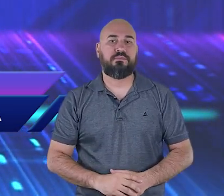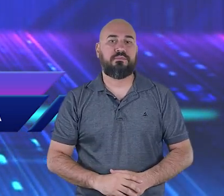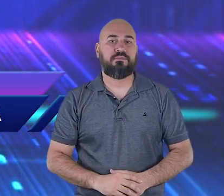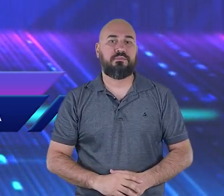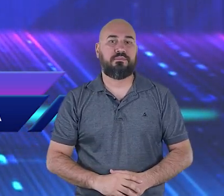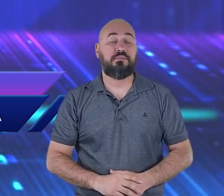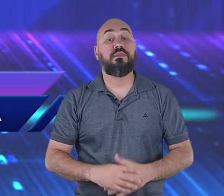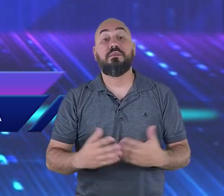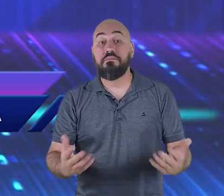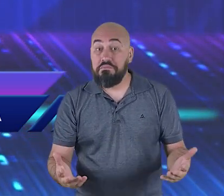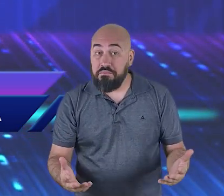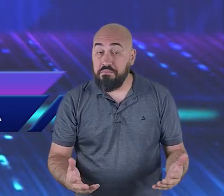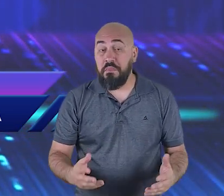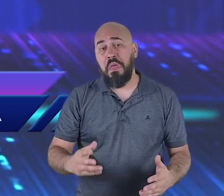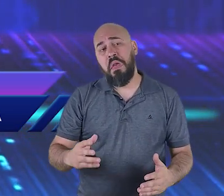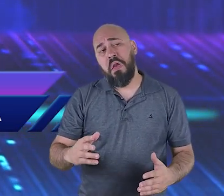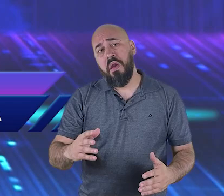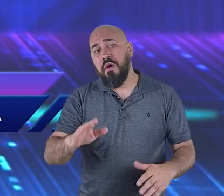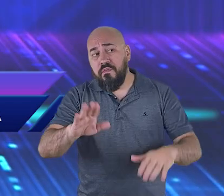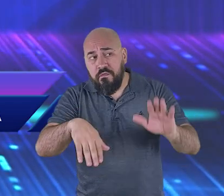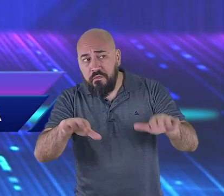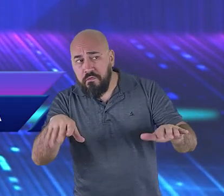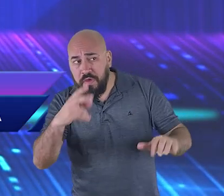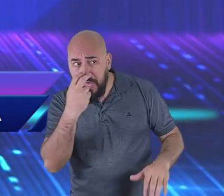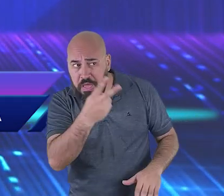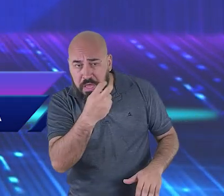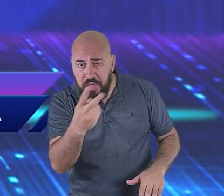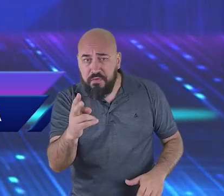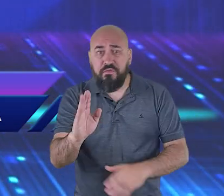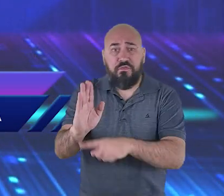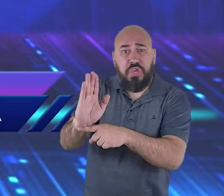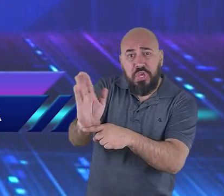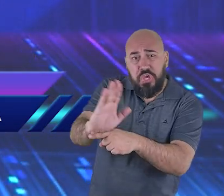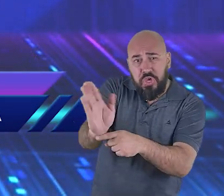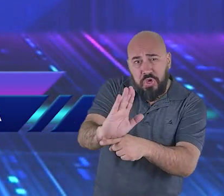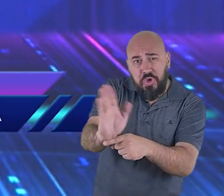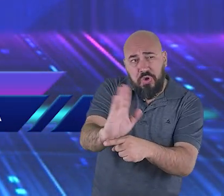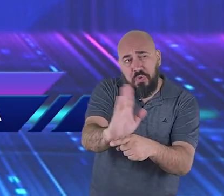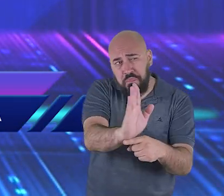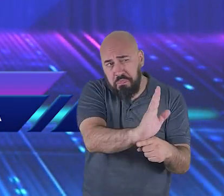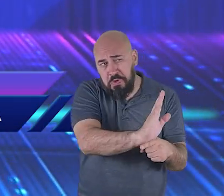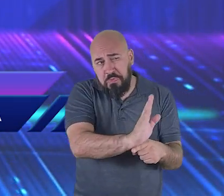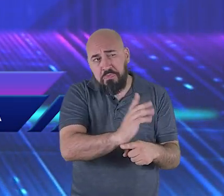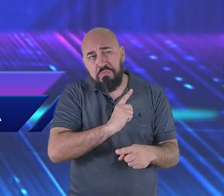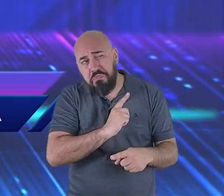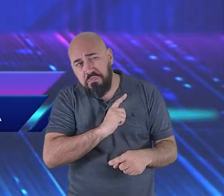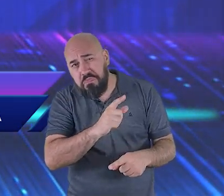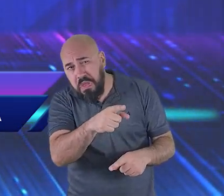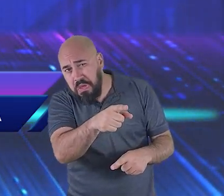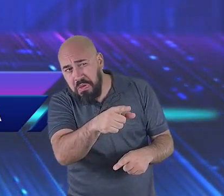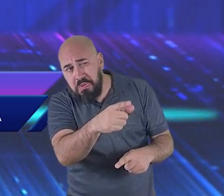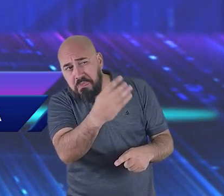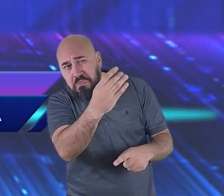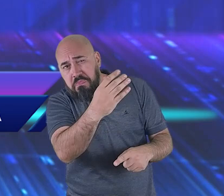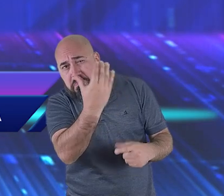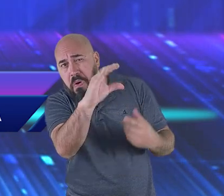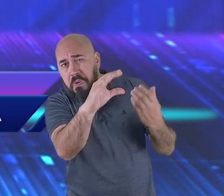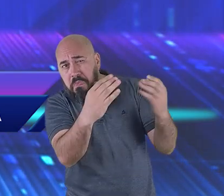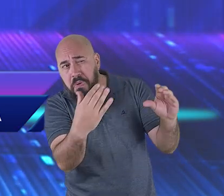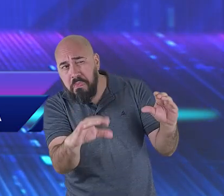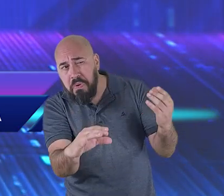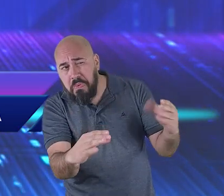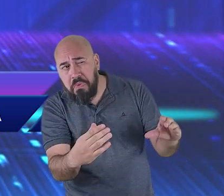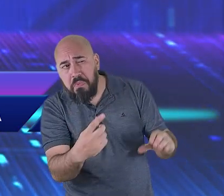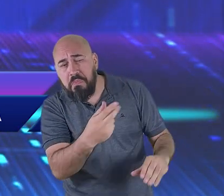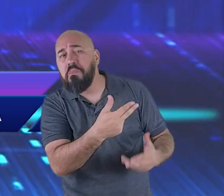ficção, nós encontramos alguns elementos comuns que vão aparecendo no desenrolar